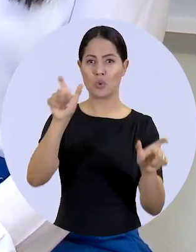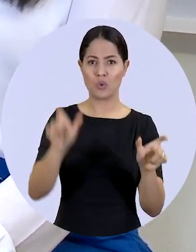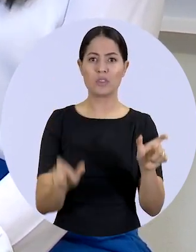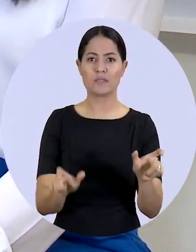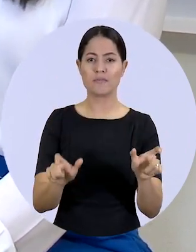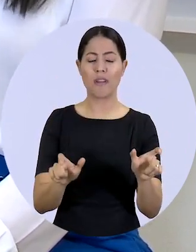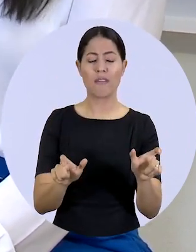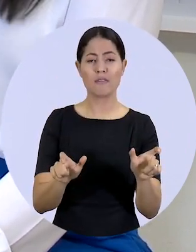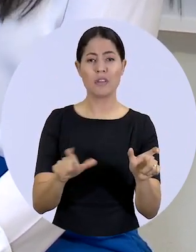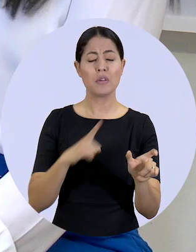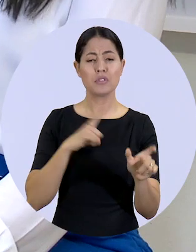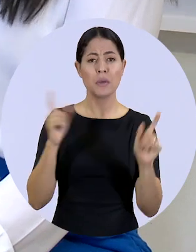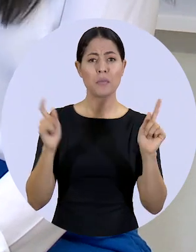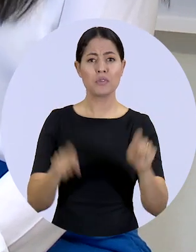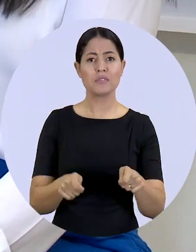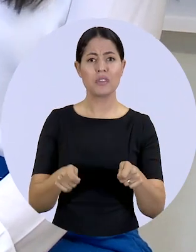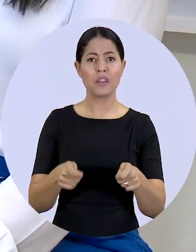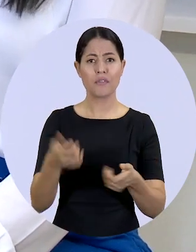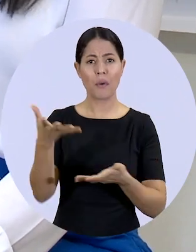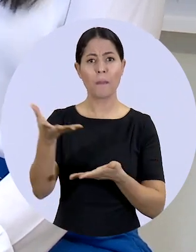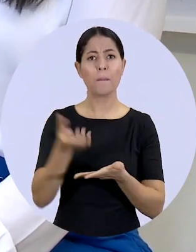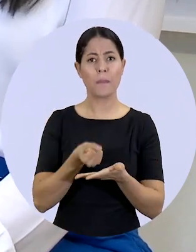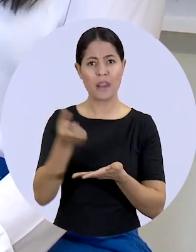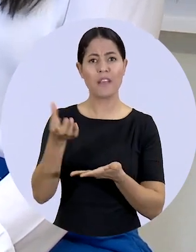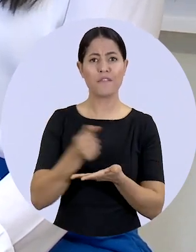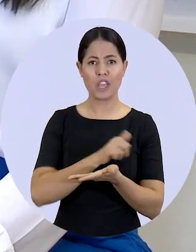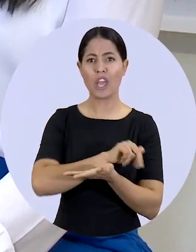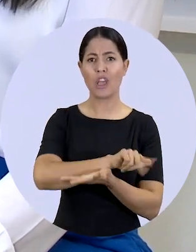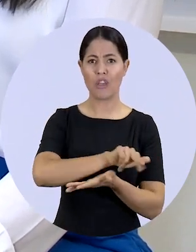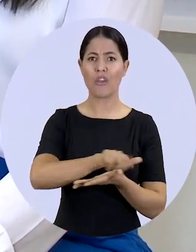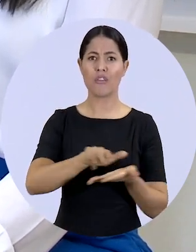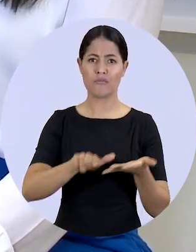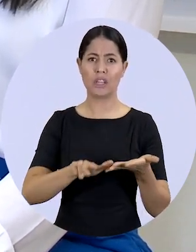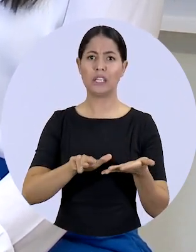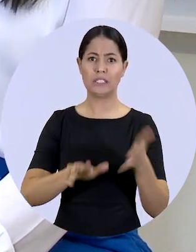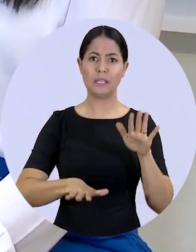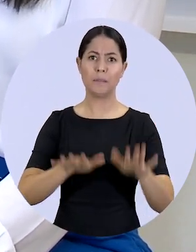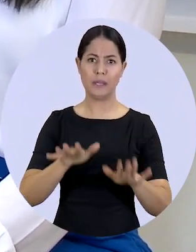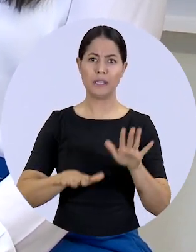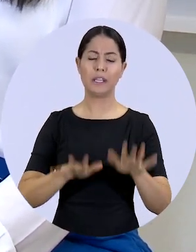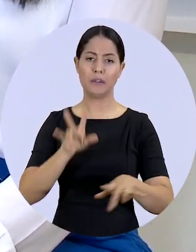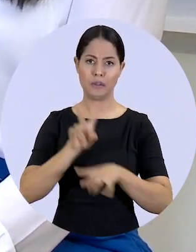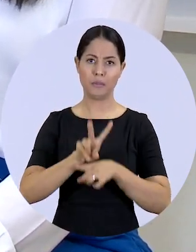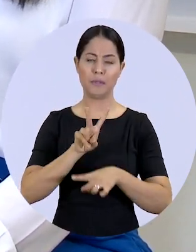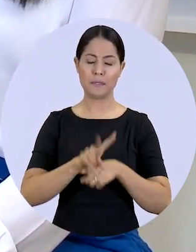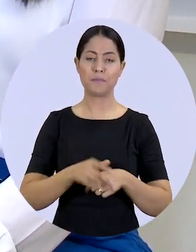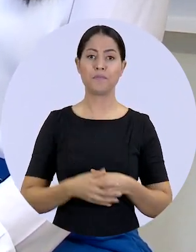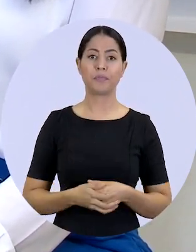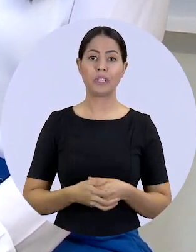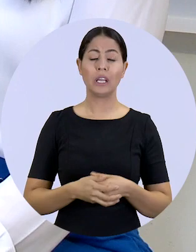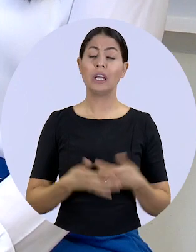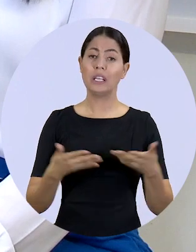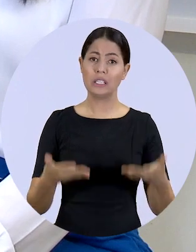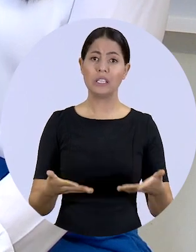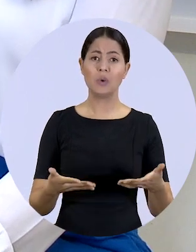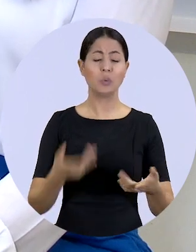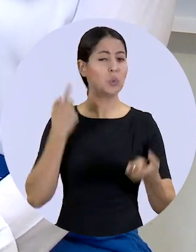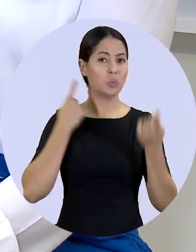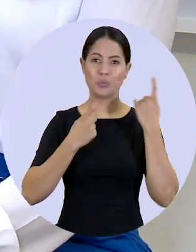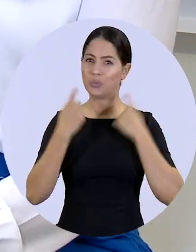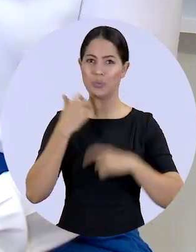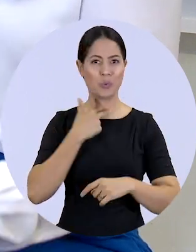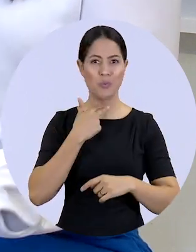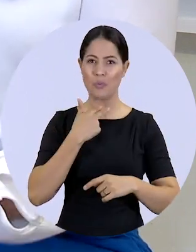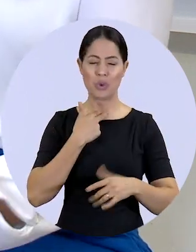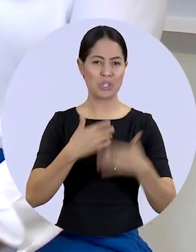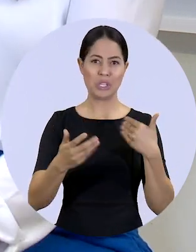forma poderão ser beneficiadas por causa da decisão que ele venha a defender. E sem preocupação de uma